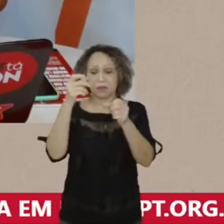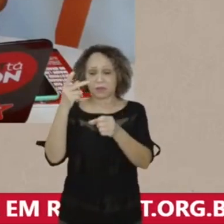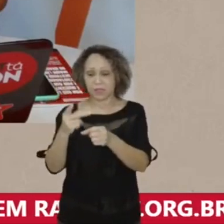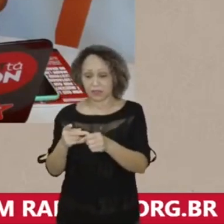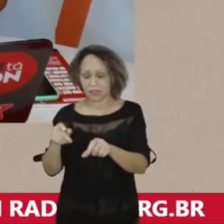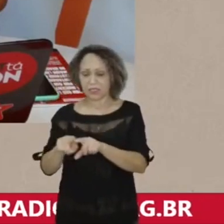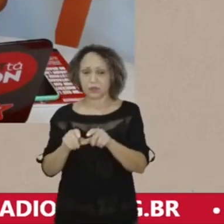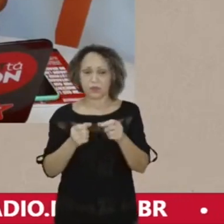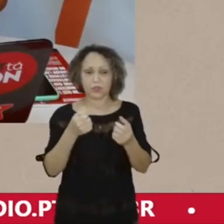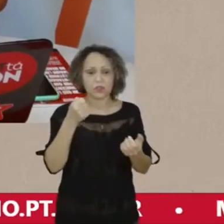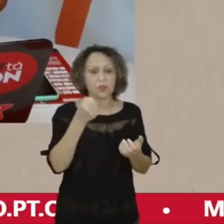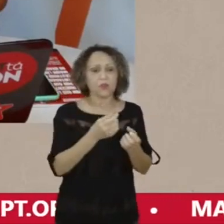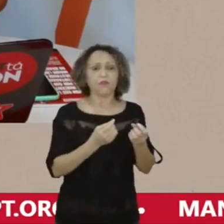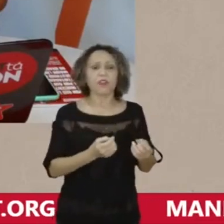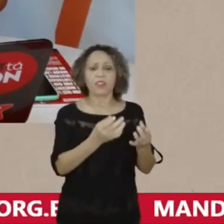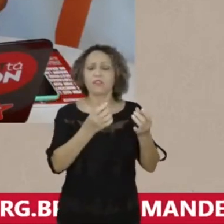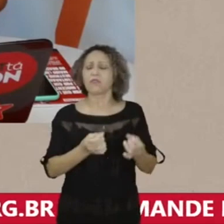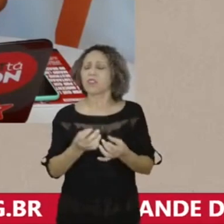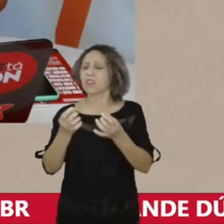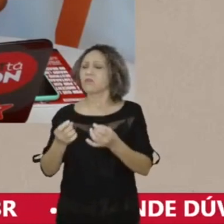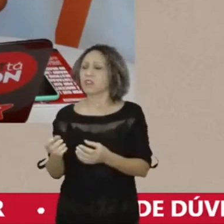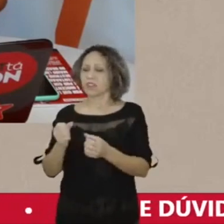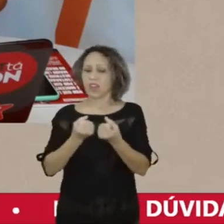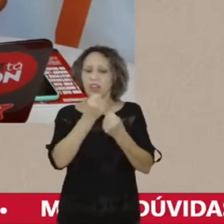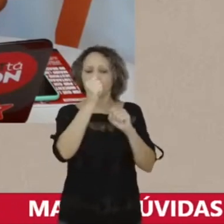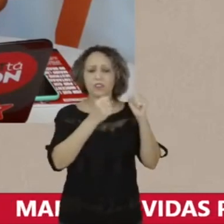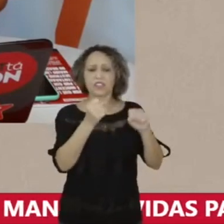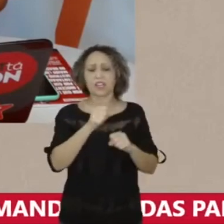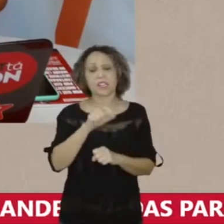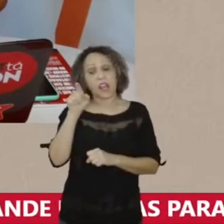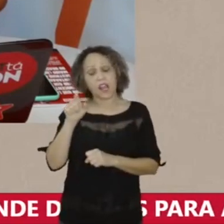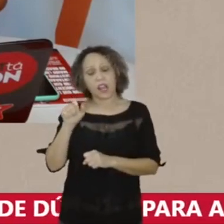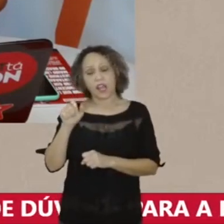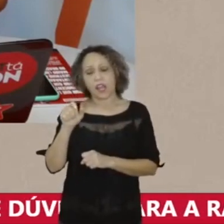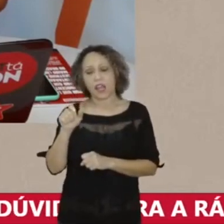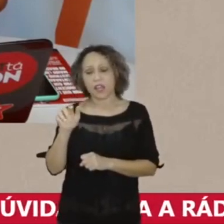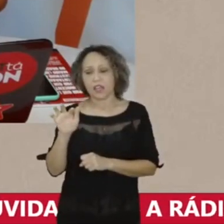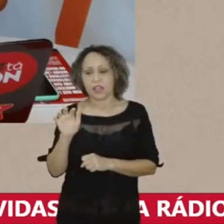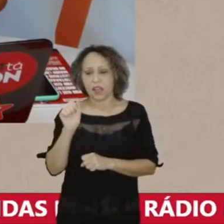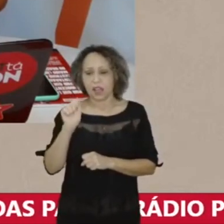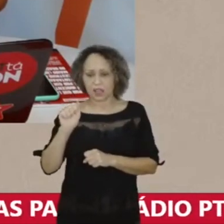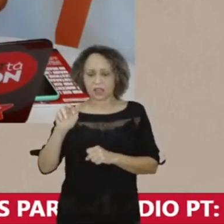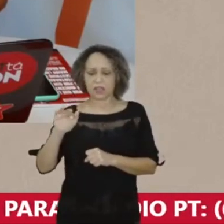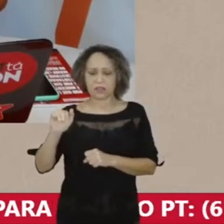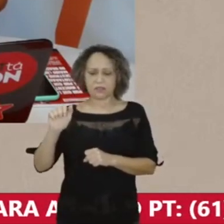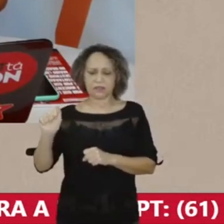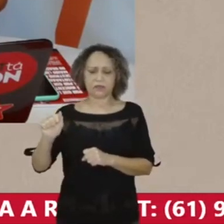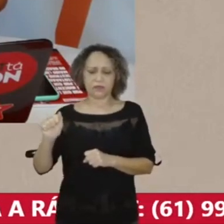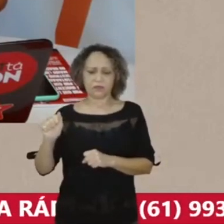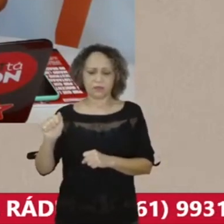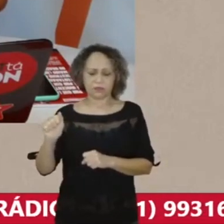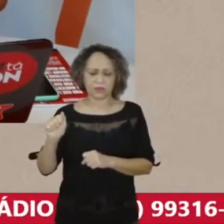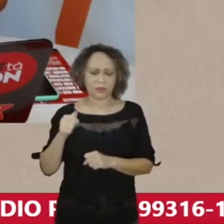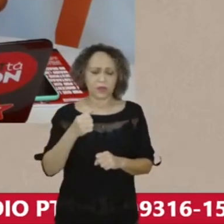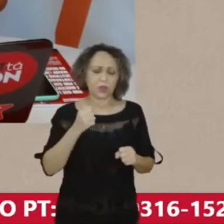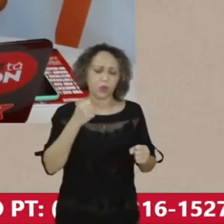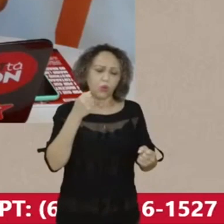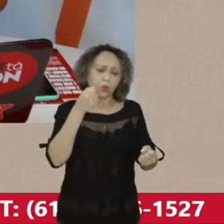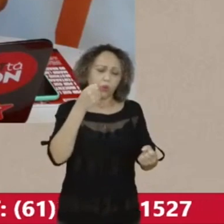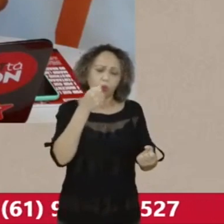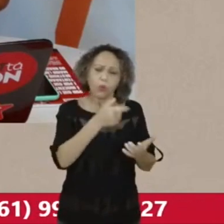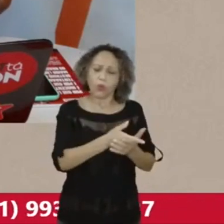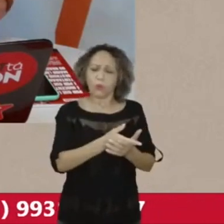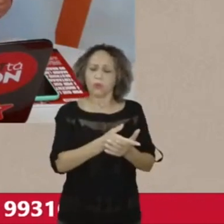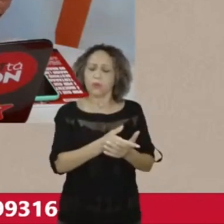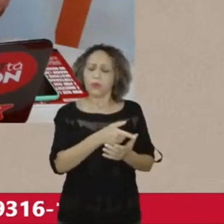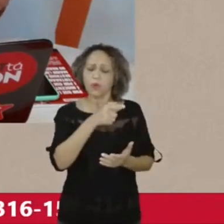fundo de investimento árabe que comprou a refinaria da Bahia. Então, é curiosíssimo isso, né? Porque, na verdade, você só consegue